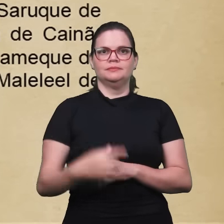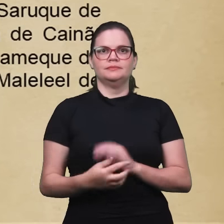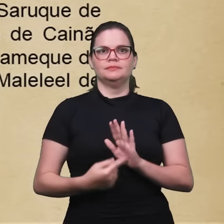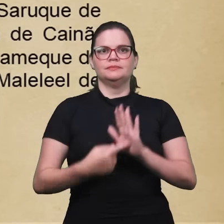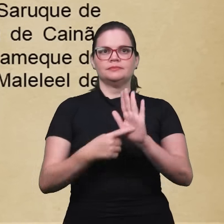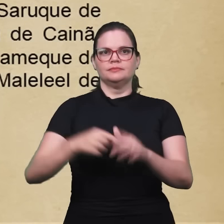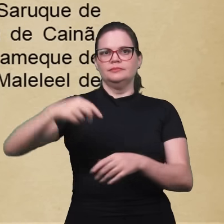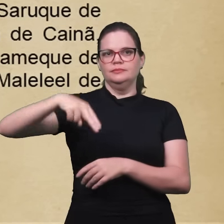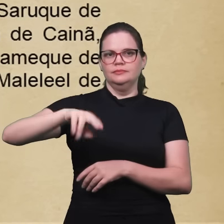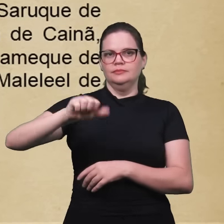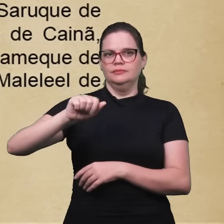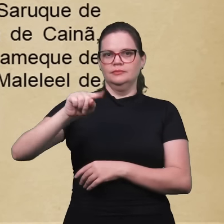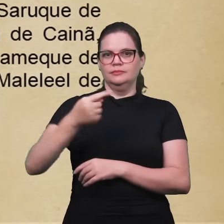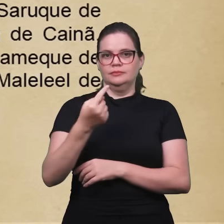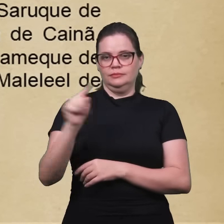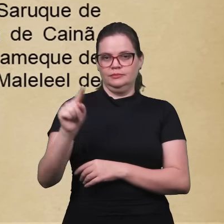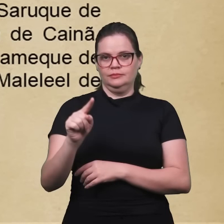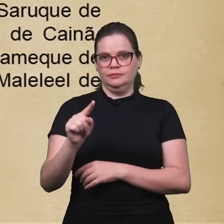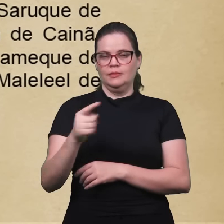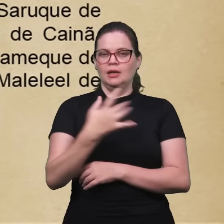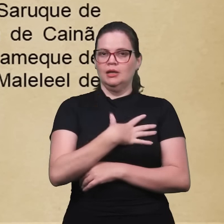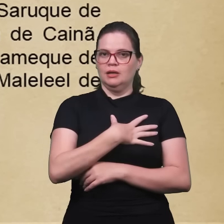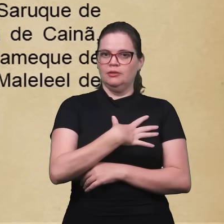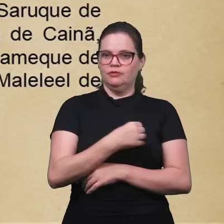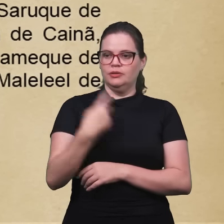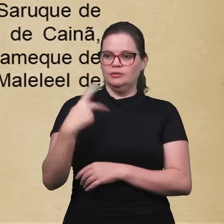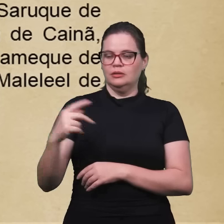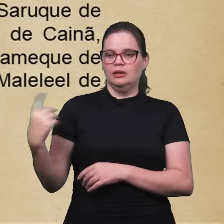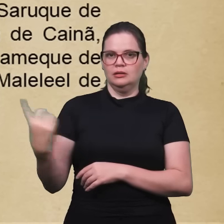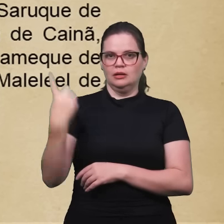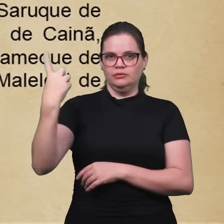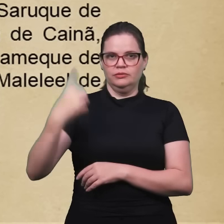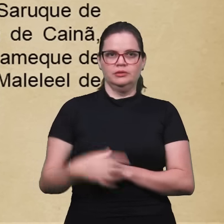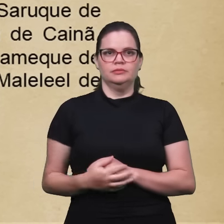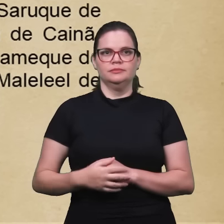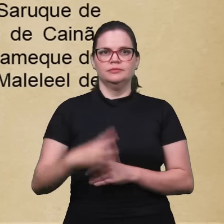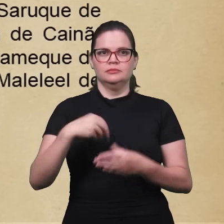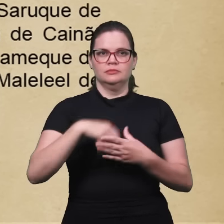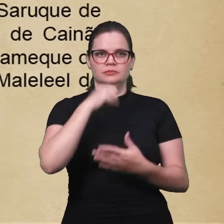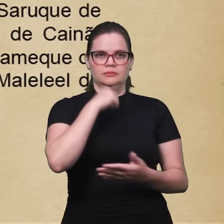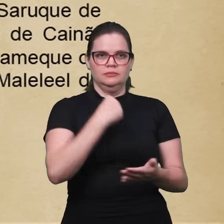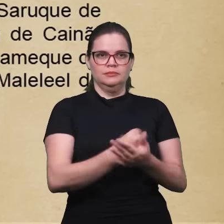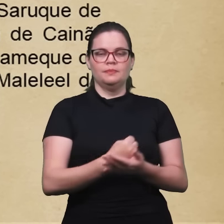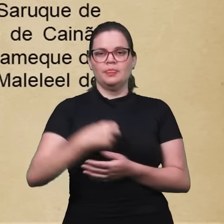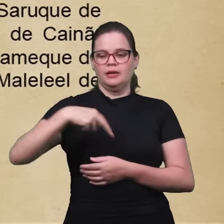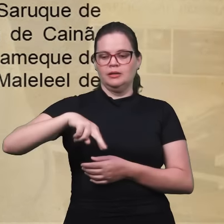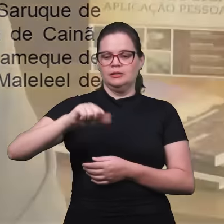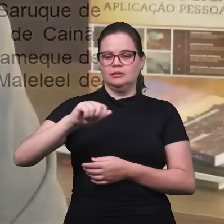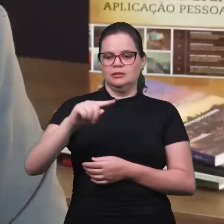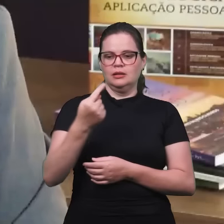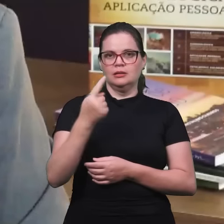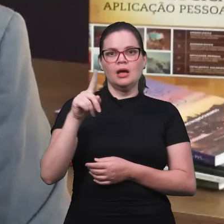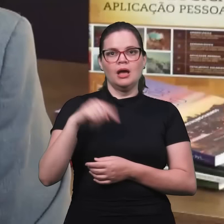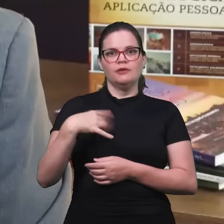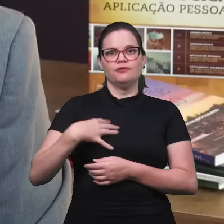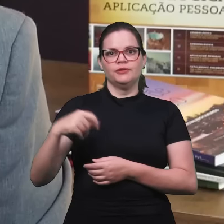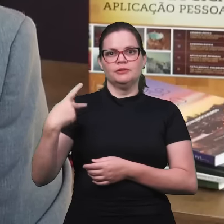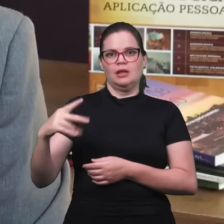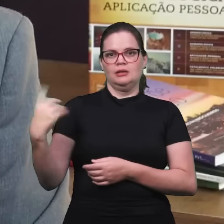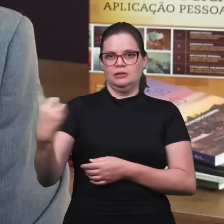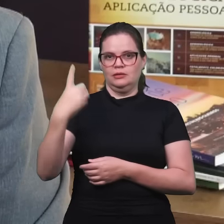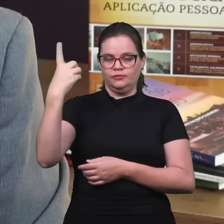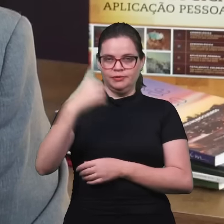Natã. Natã, filho de Davi, né? Está lá no Velho Testamento, Natã foi um filho de Davi. Então